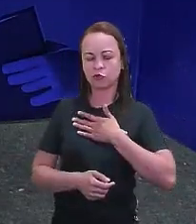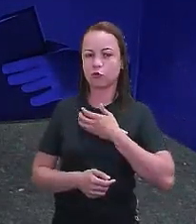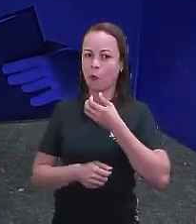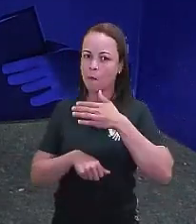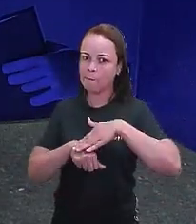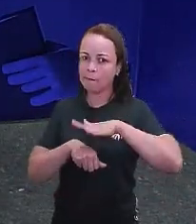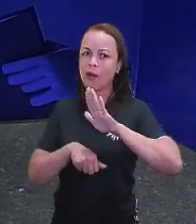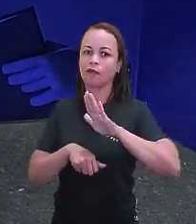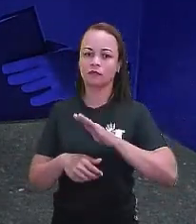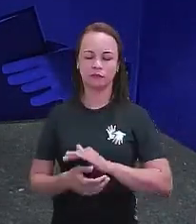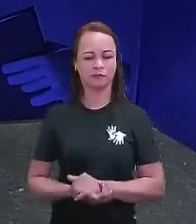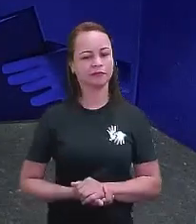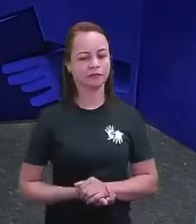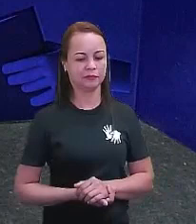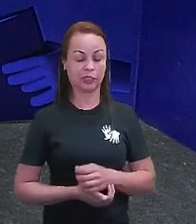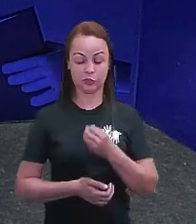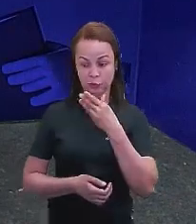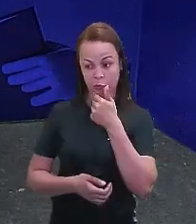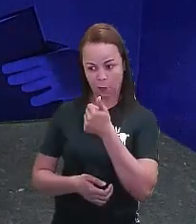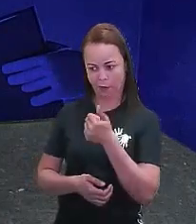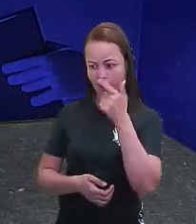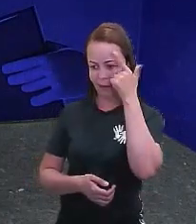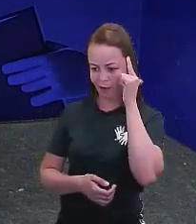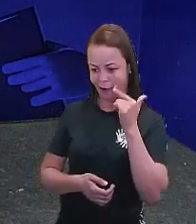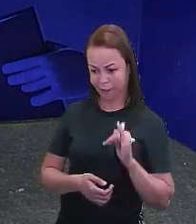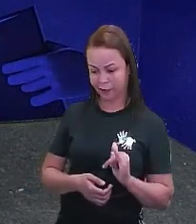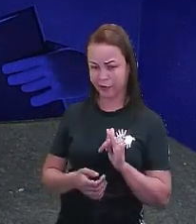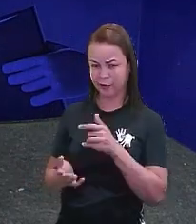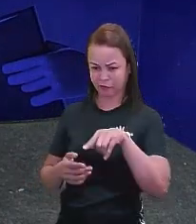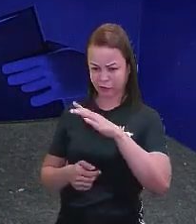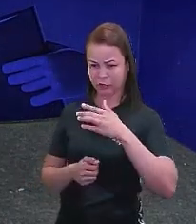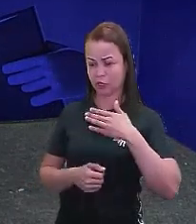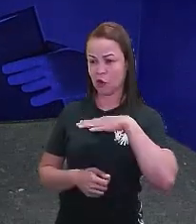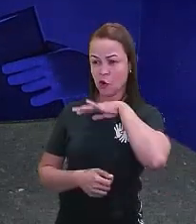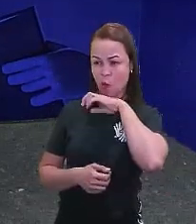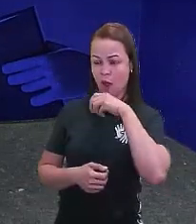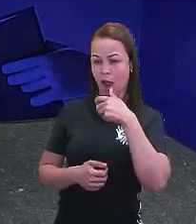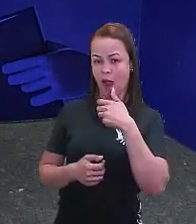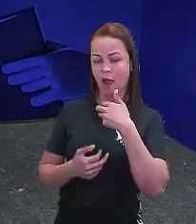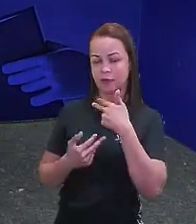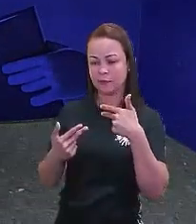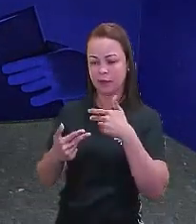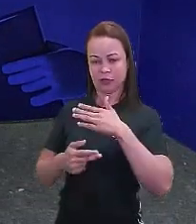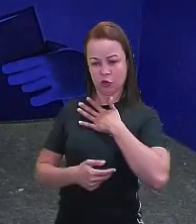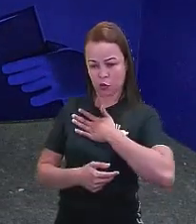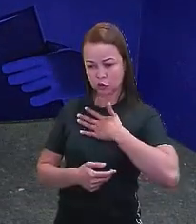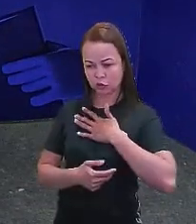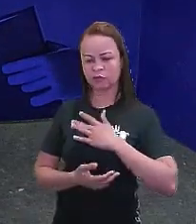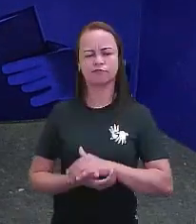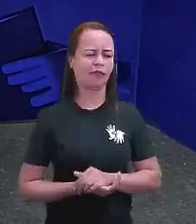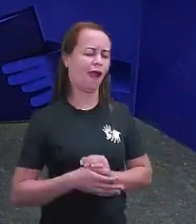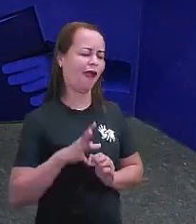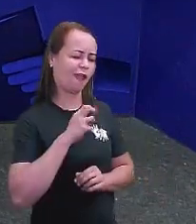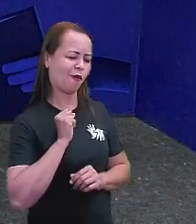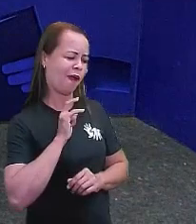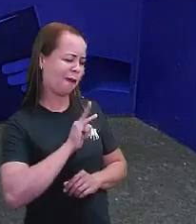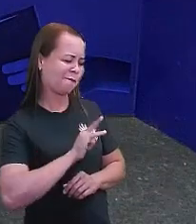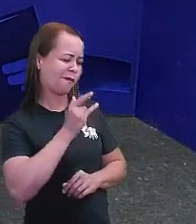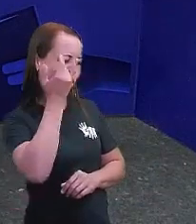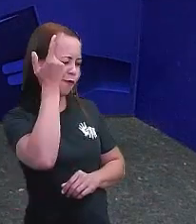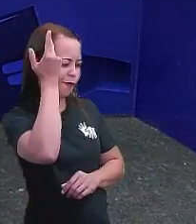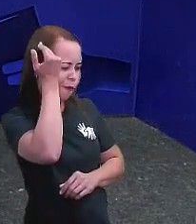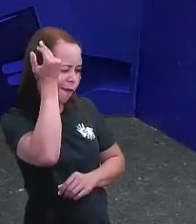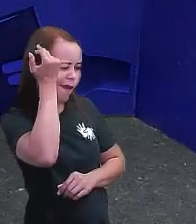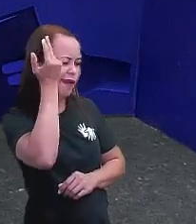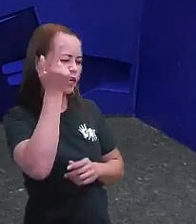Lilinha? Tudo bem, Lilinha? Aí, você gostou desses animais, Lilinha? Ai, eu amei, eu amo coelhinho. O coelhinho é tão fofinho, né?